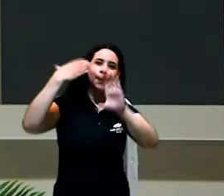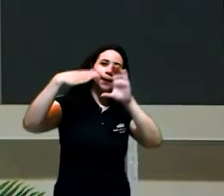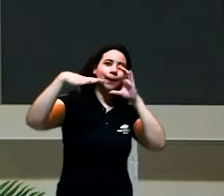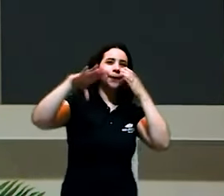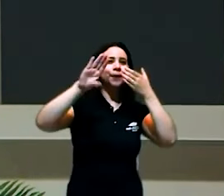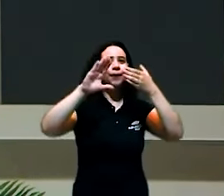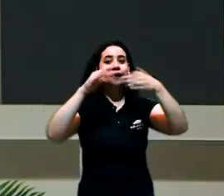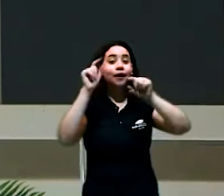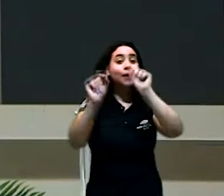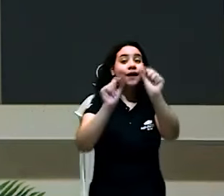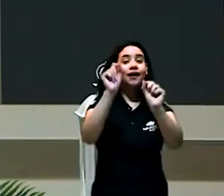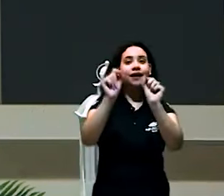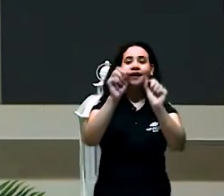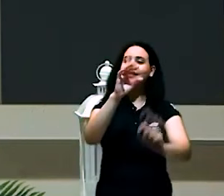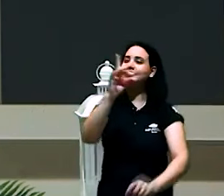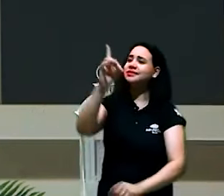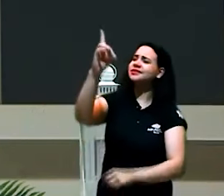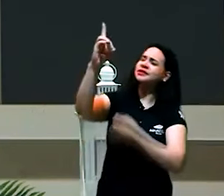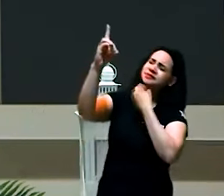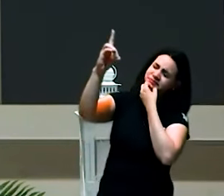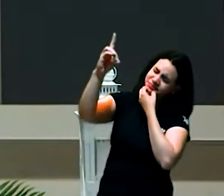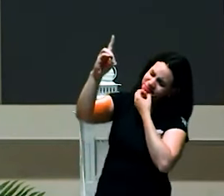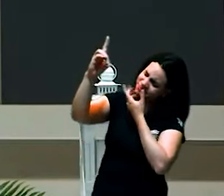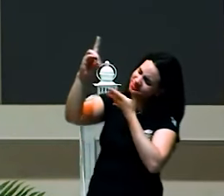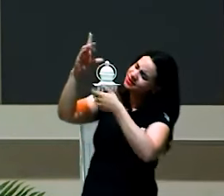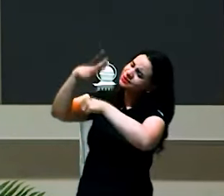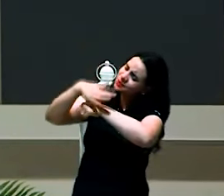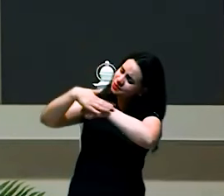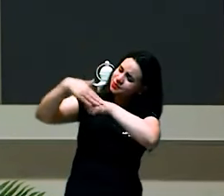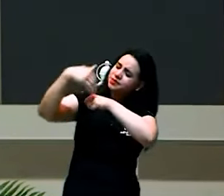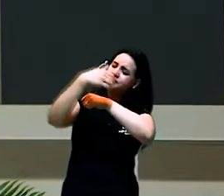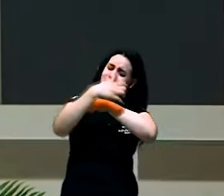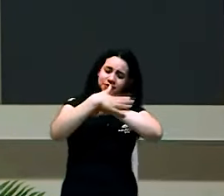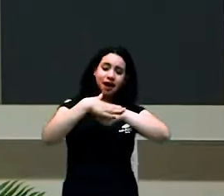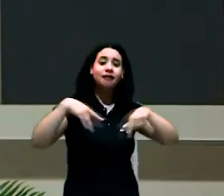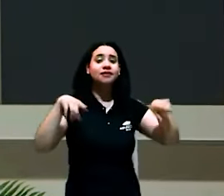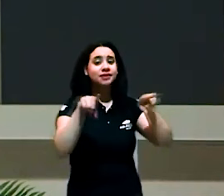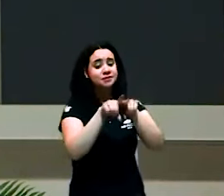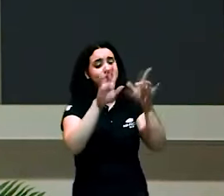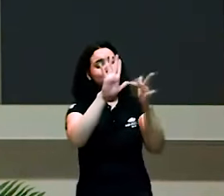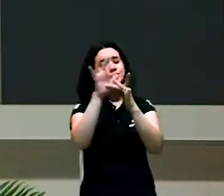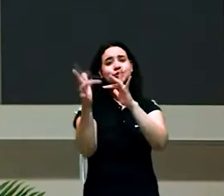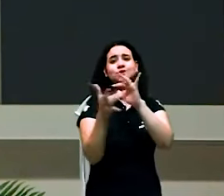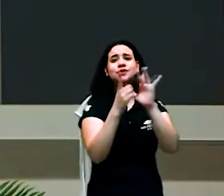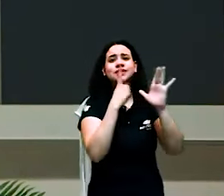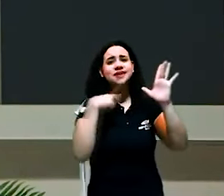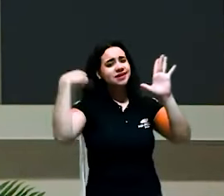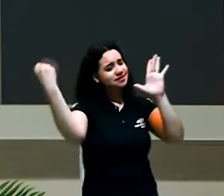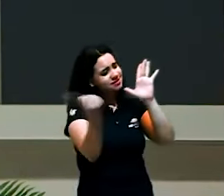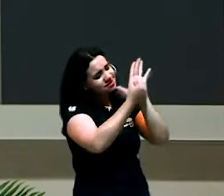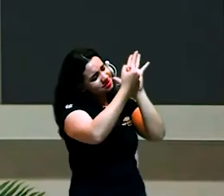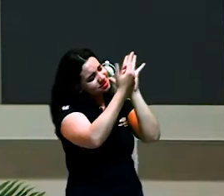o sangue de Jesus. Eles repetiam durante todo o dia: o bom consolador, o sangue de